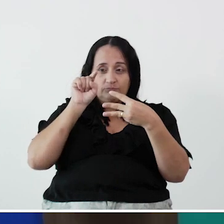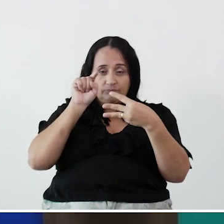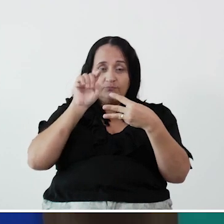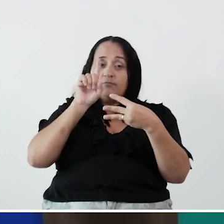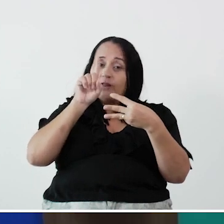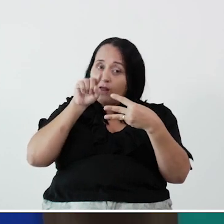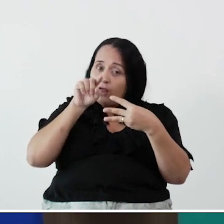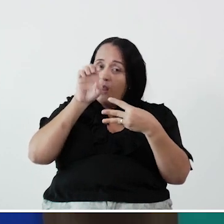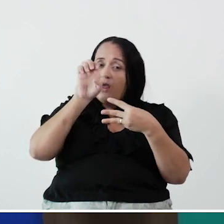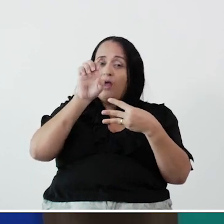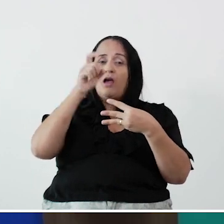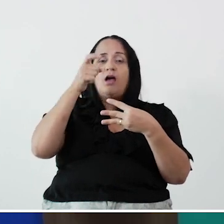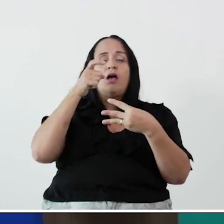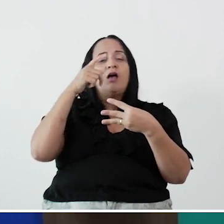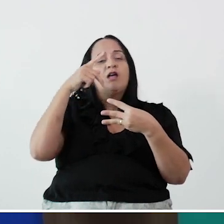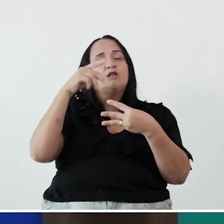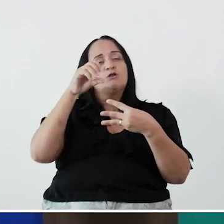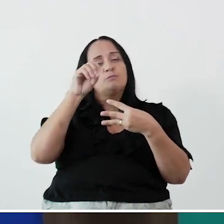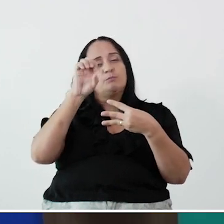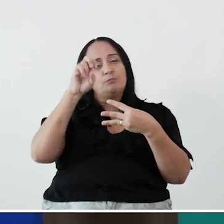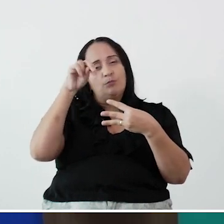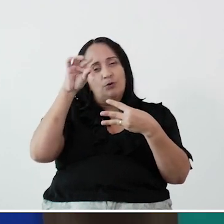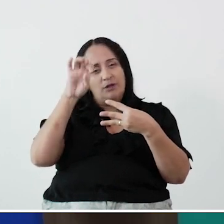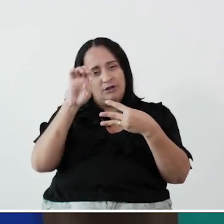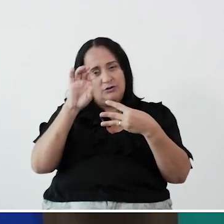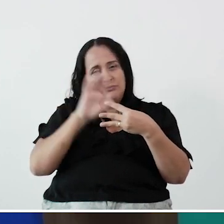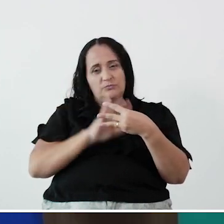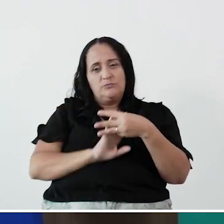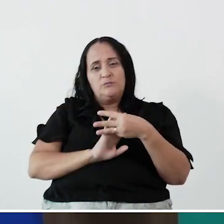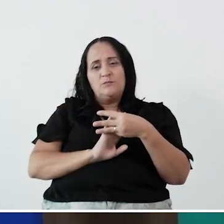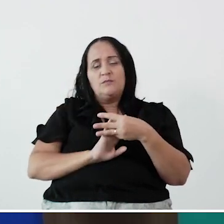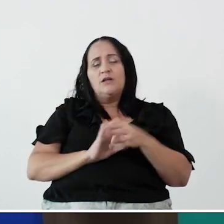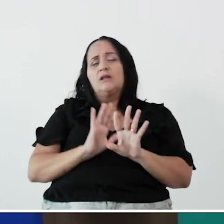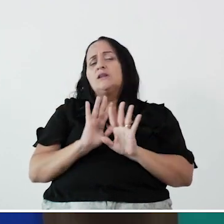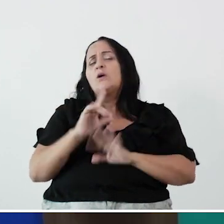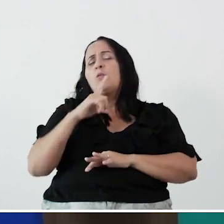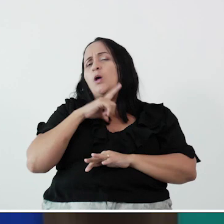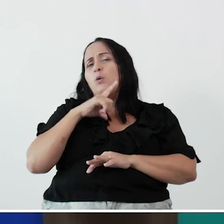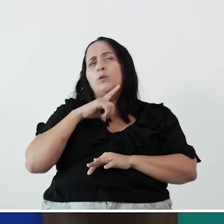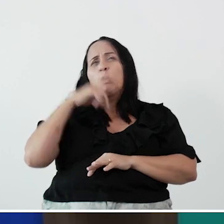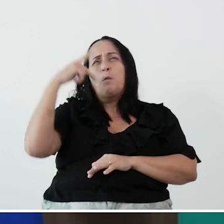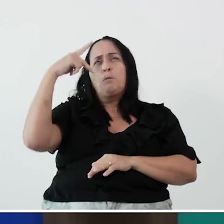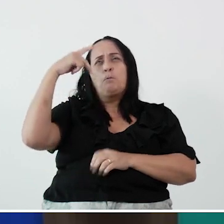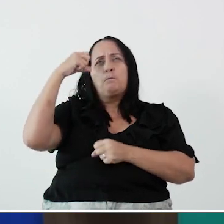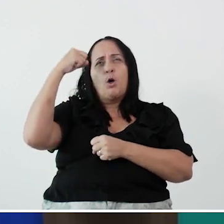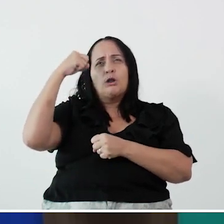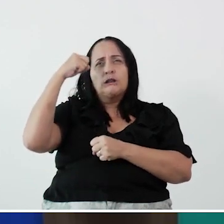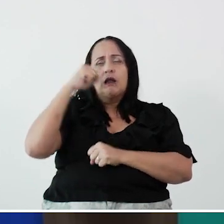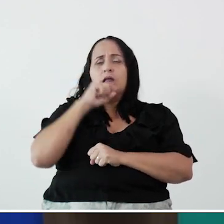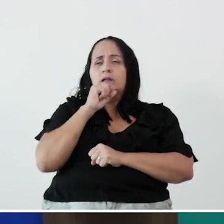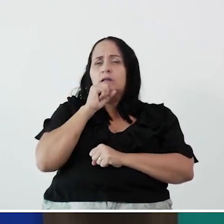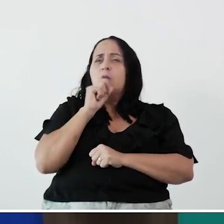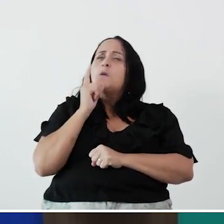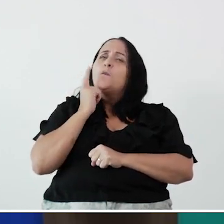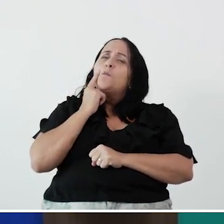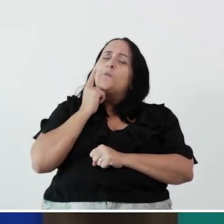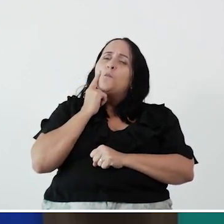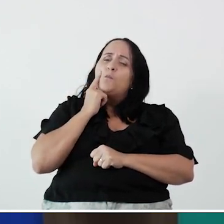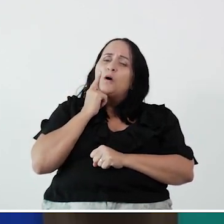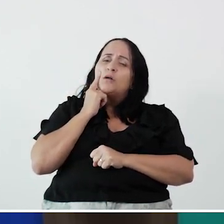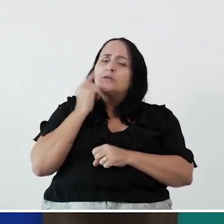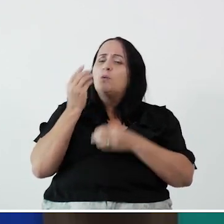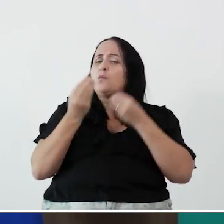fica aqui acima. Eu tenho uma potência, 3 é a base, nesse caso, e 2 é o